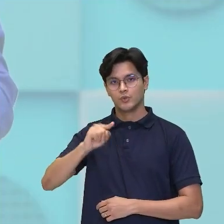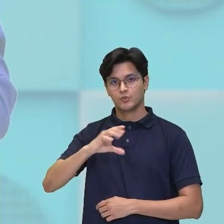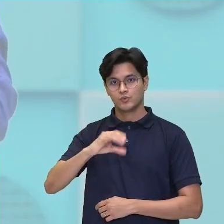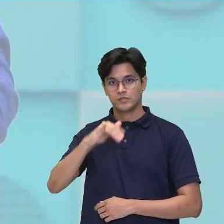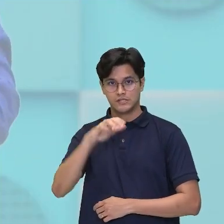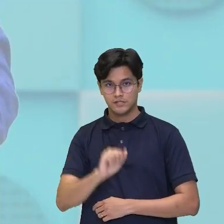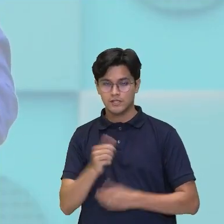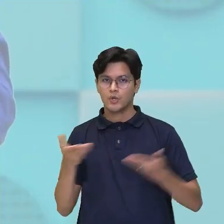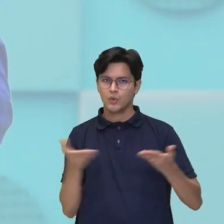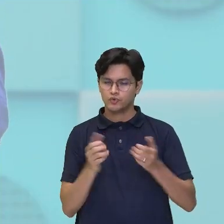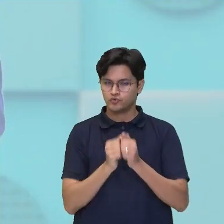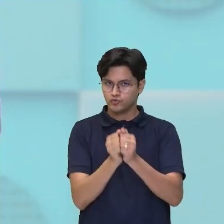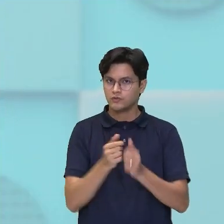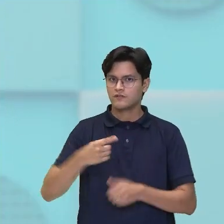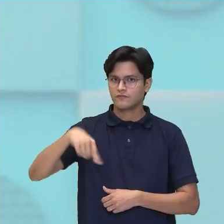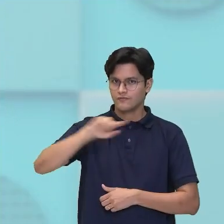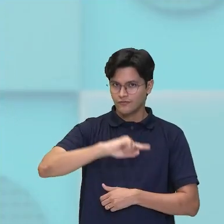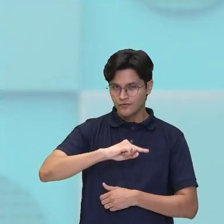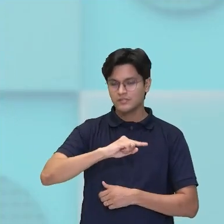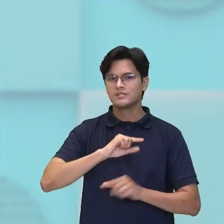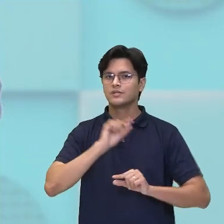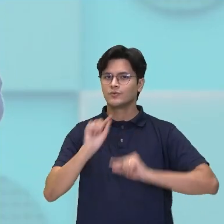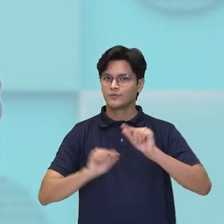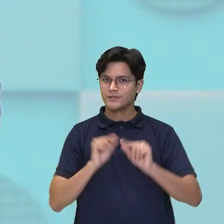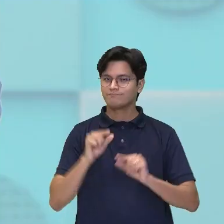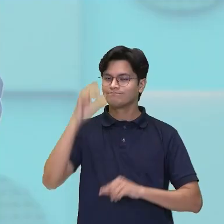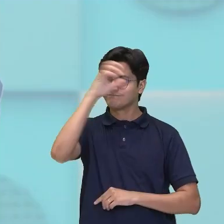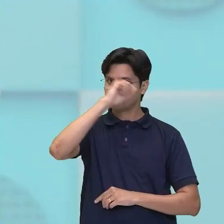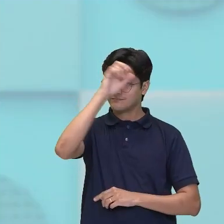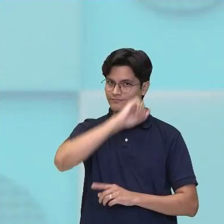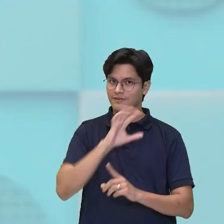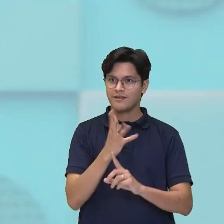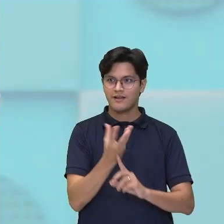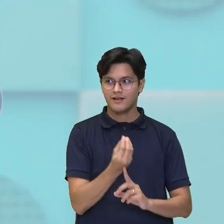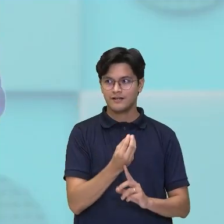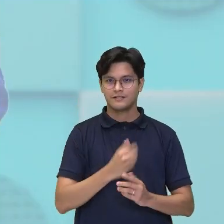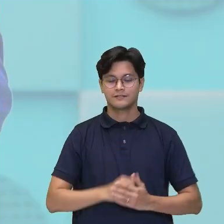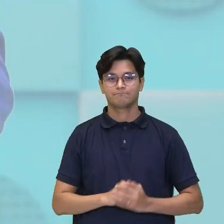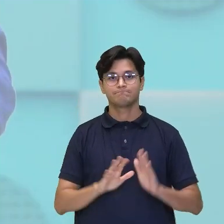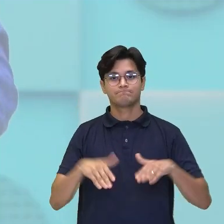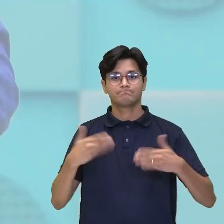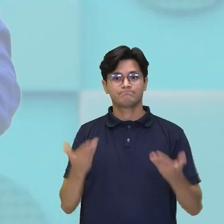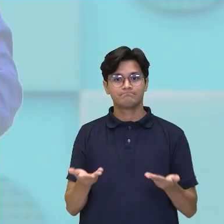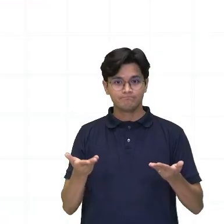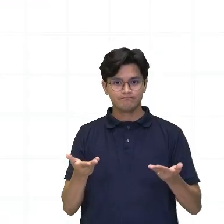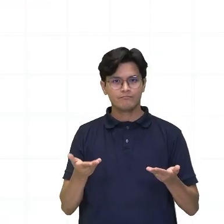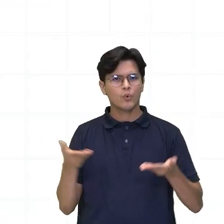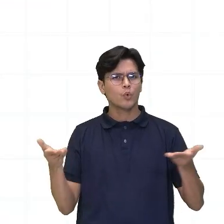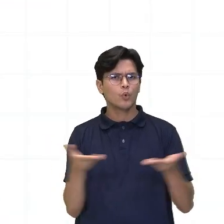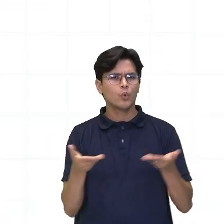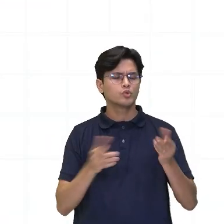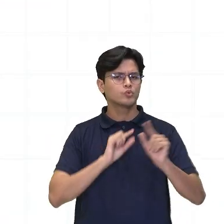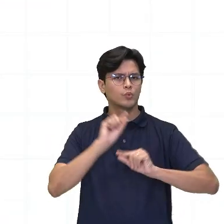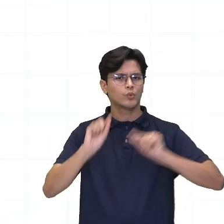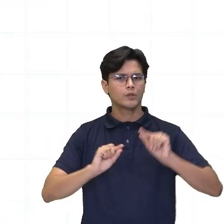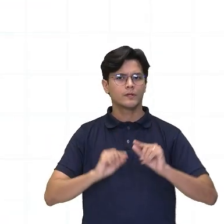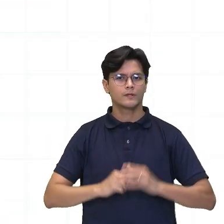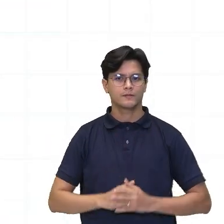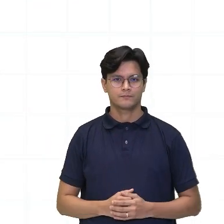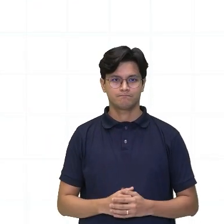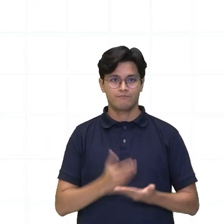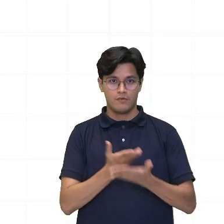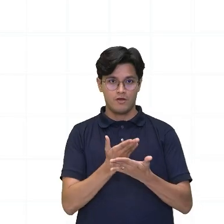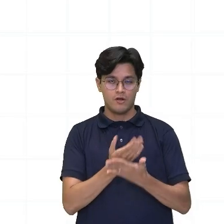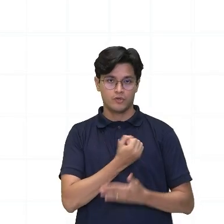nessa trajetória que envolve o mundo da arte. Então, vamos ver o que nós temos na aula de hoje? Aula